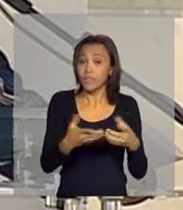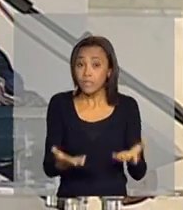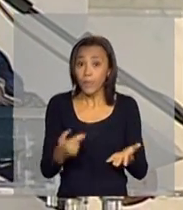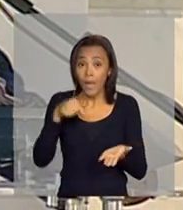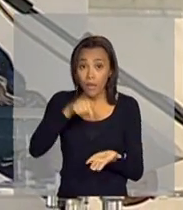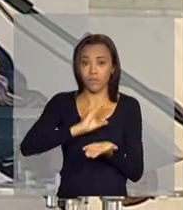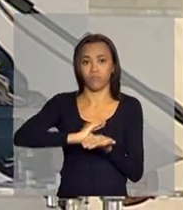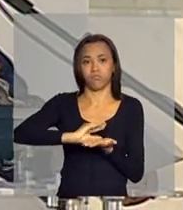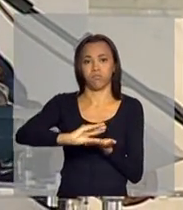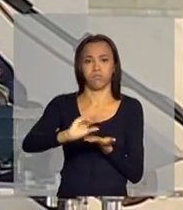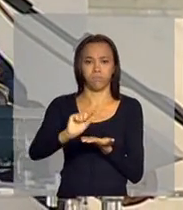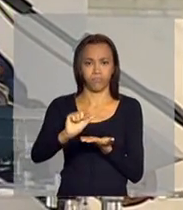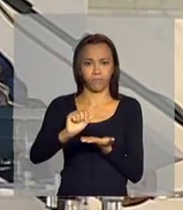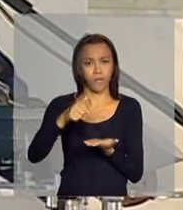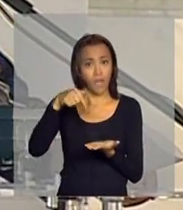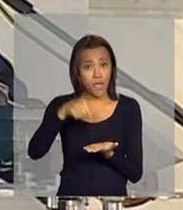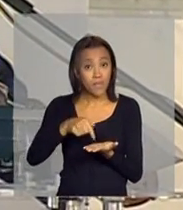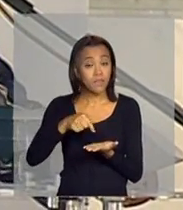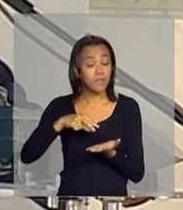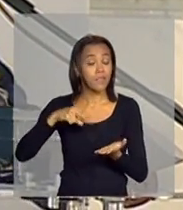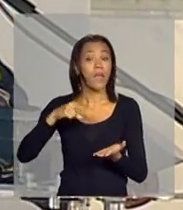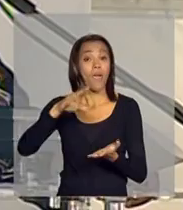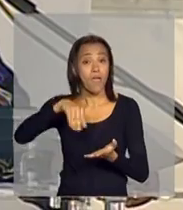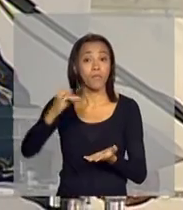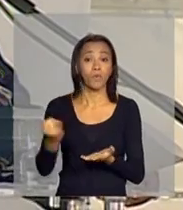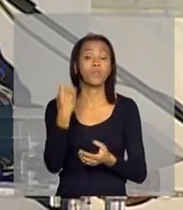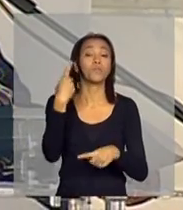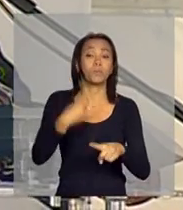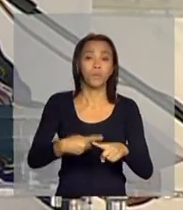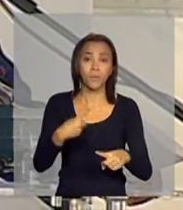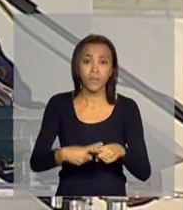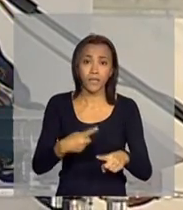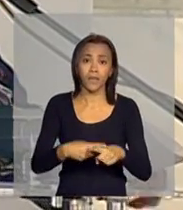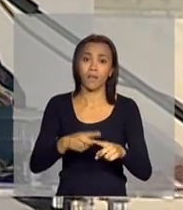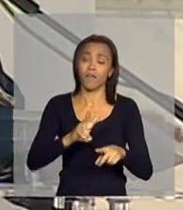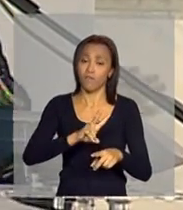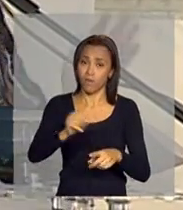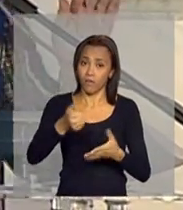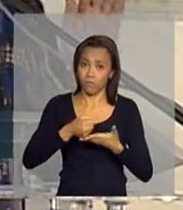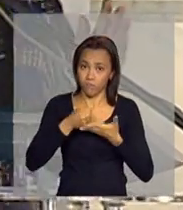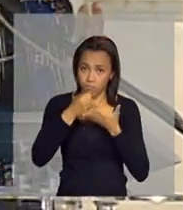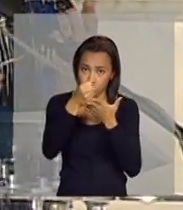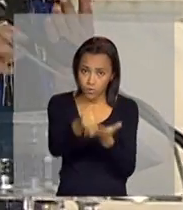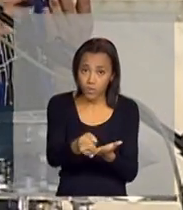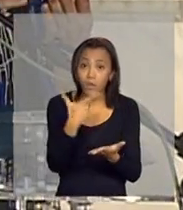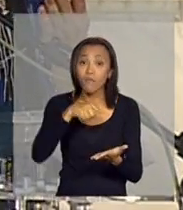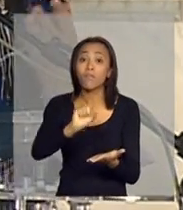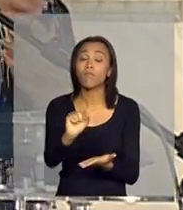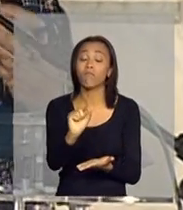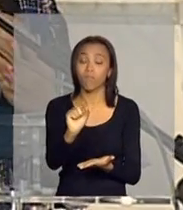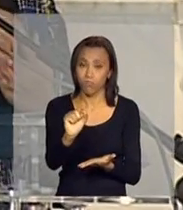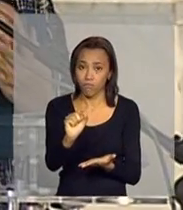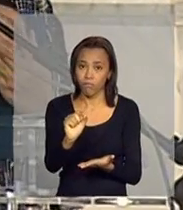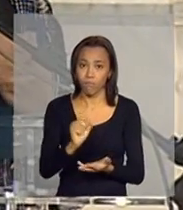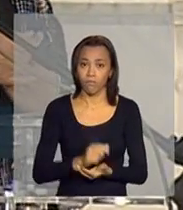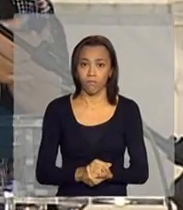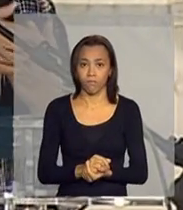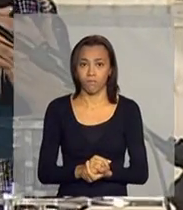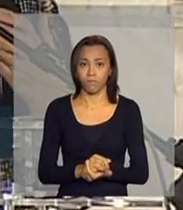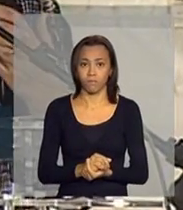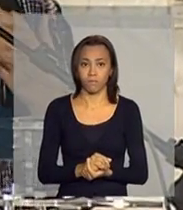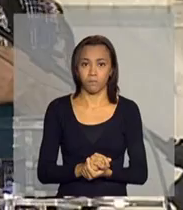recursos, eles só têm sentido porque eles visam diretamente quem?